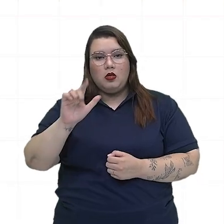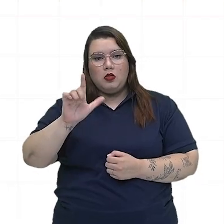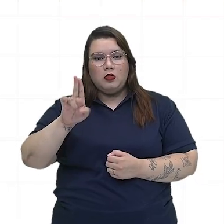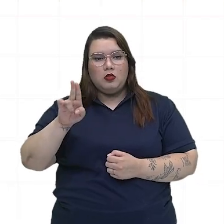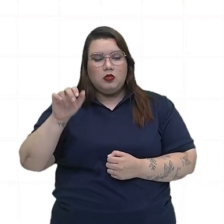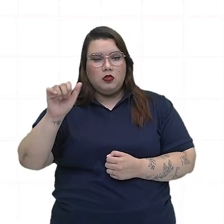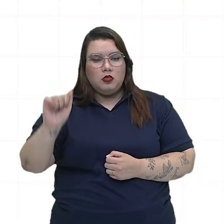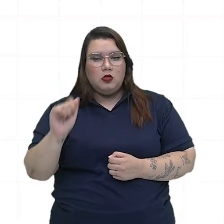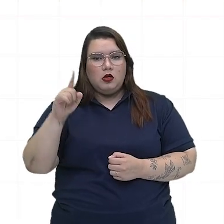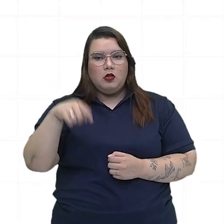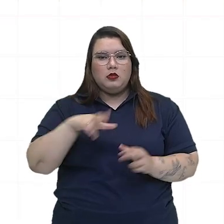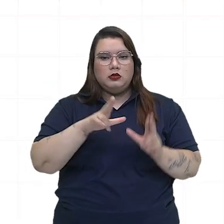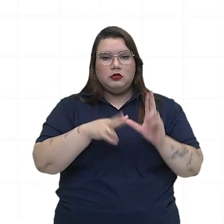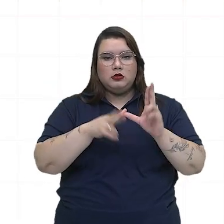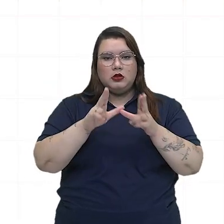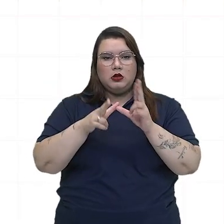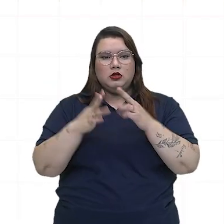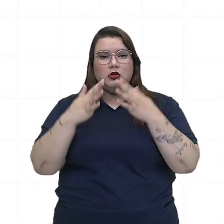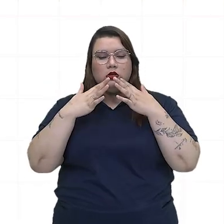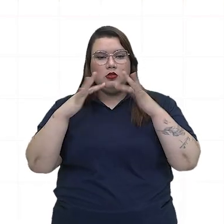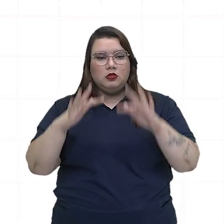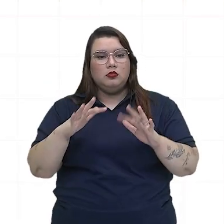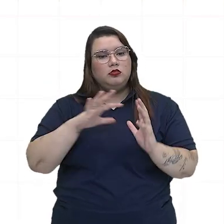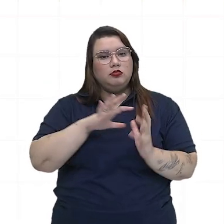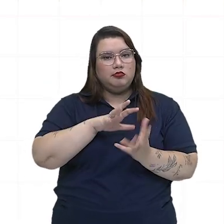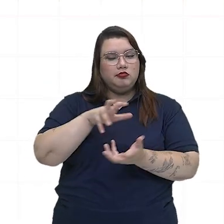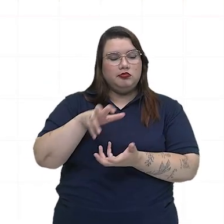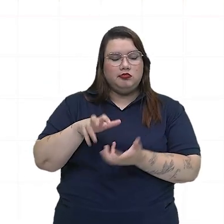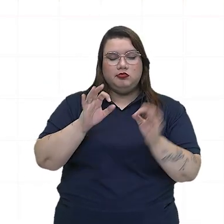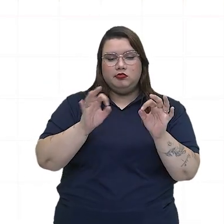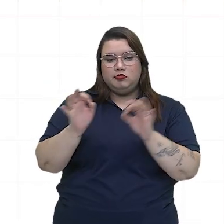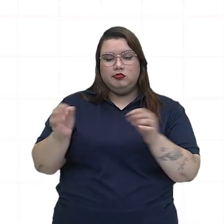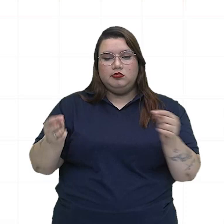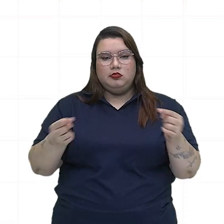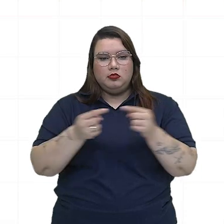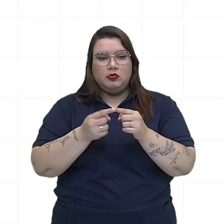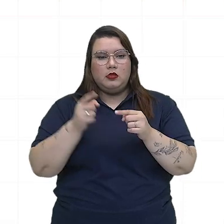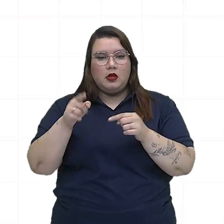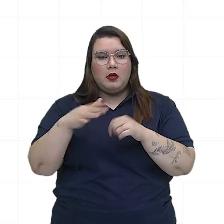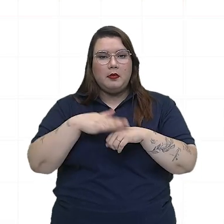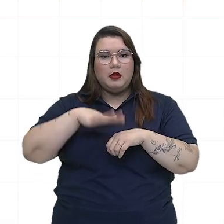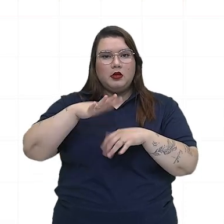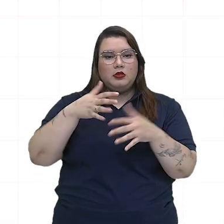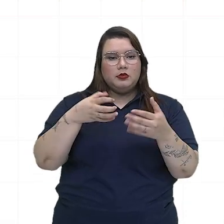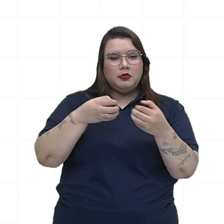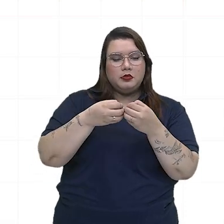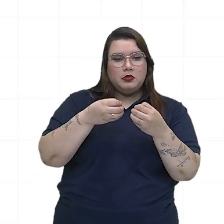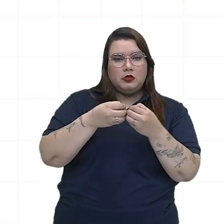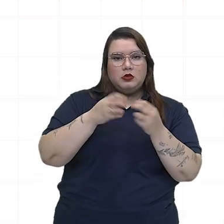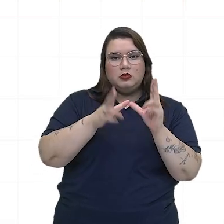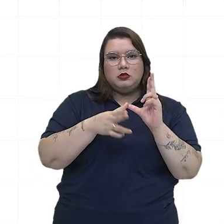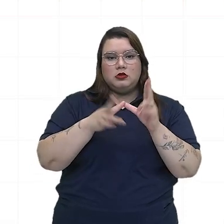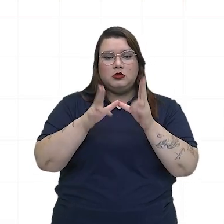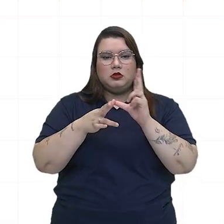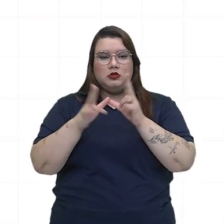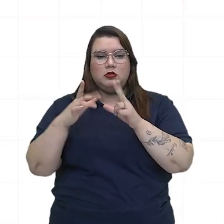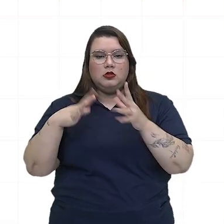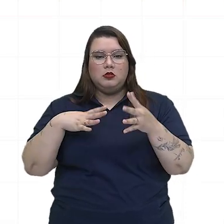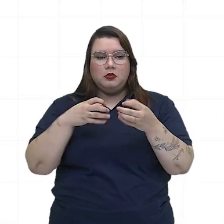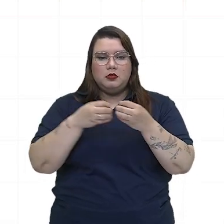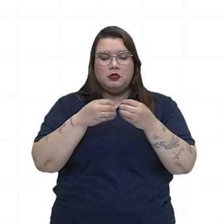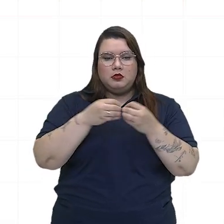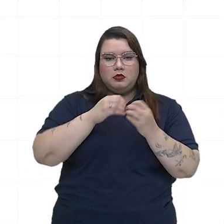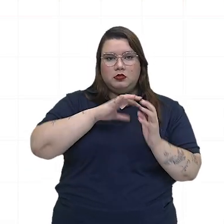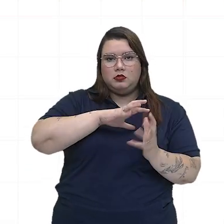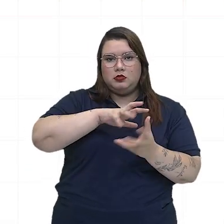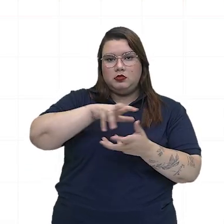o satélite natural da Terra, como disse, e é o mais próximo satélite que